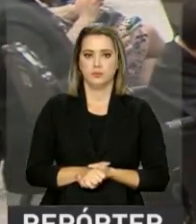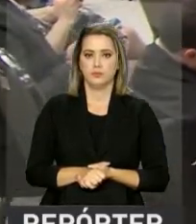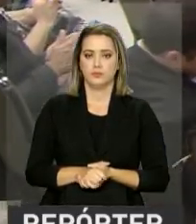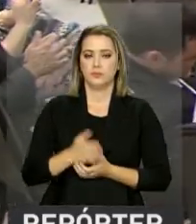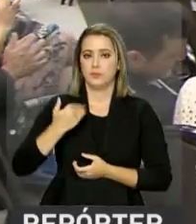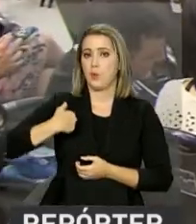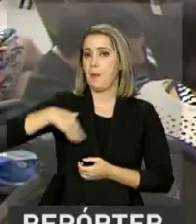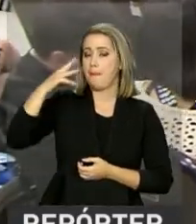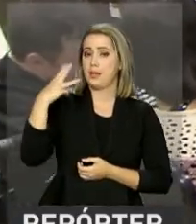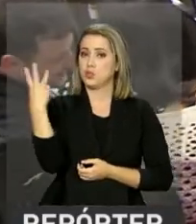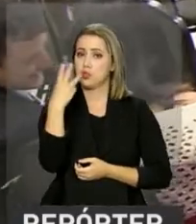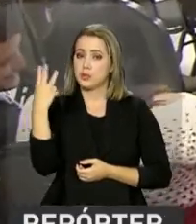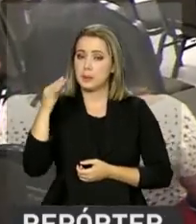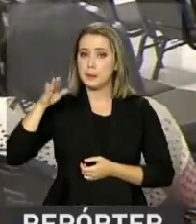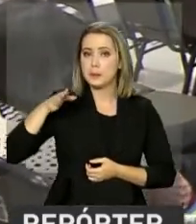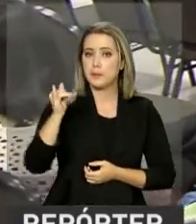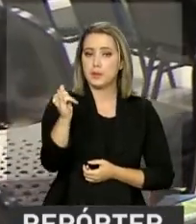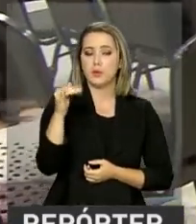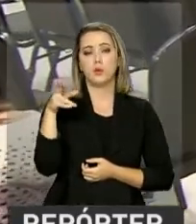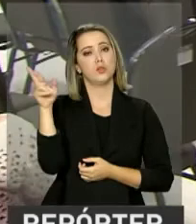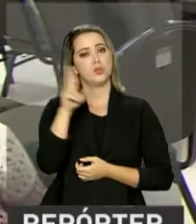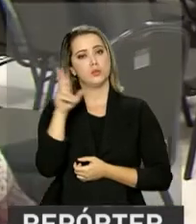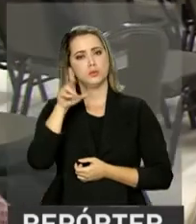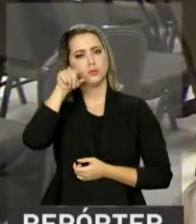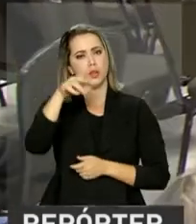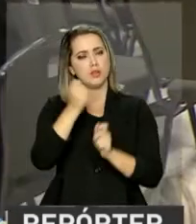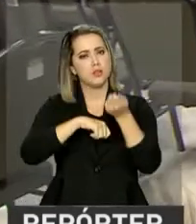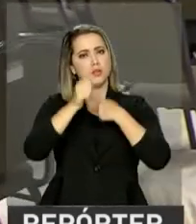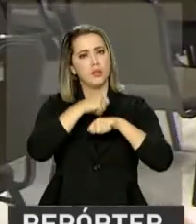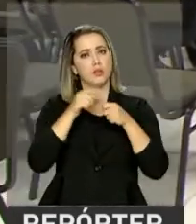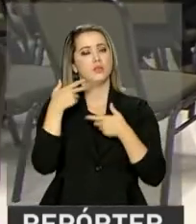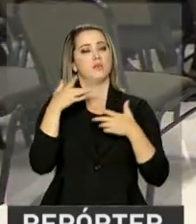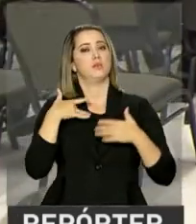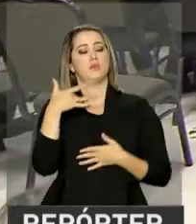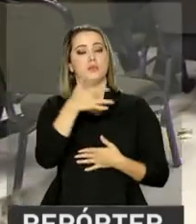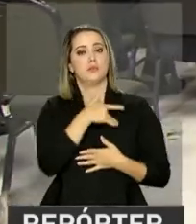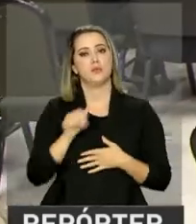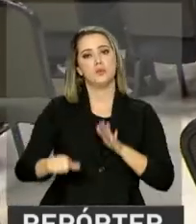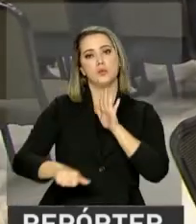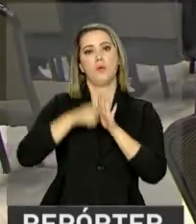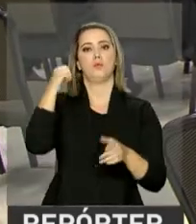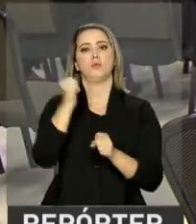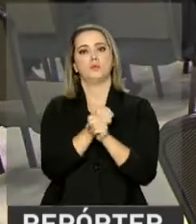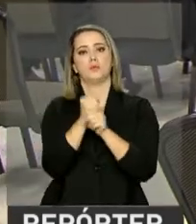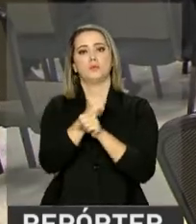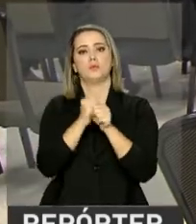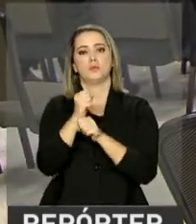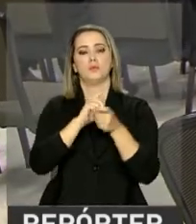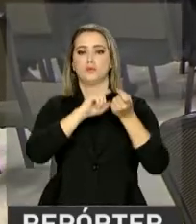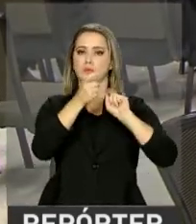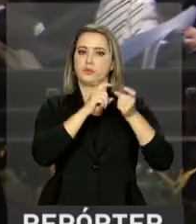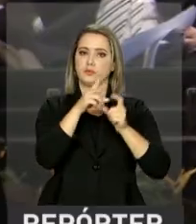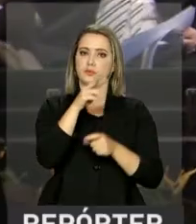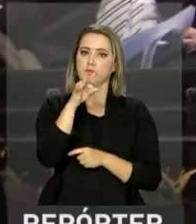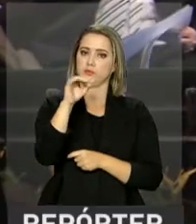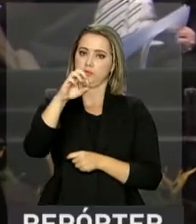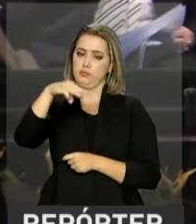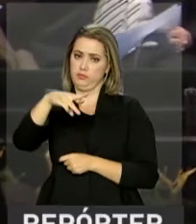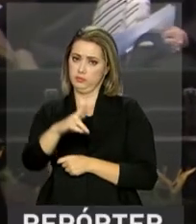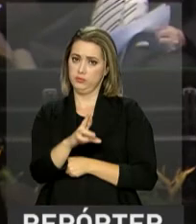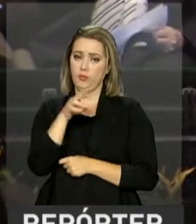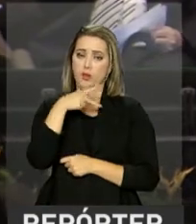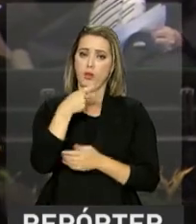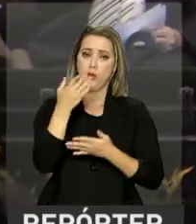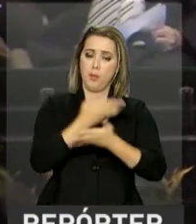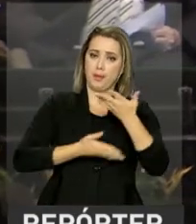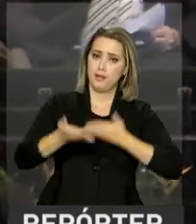Mais de 3 bilhões de reais. Essa foi a economia na área de saúde no primeiro ano de gestão do governo Temer. O balanço